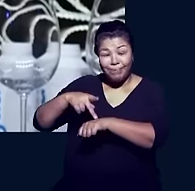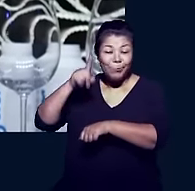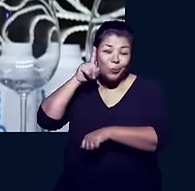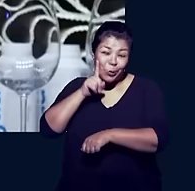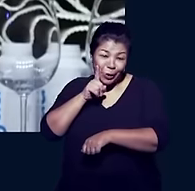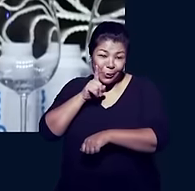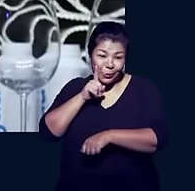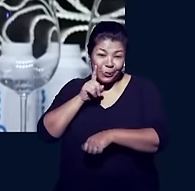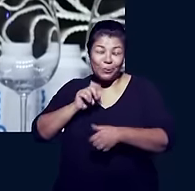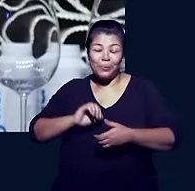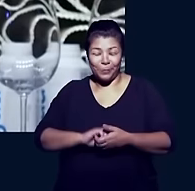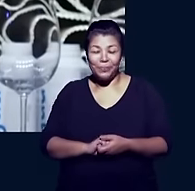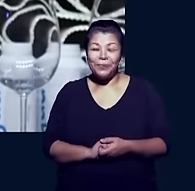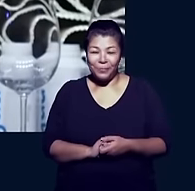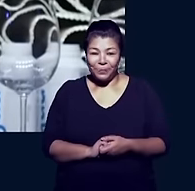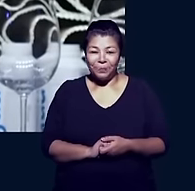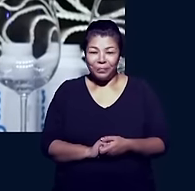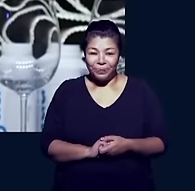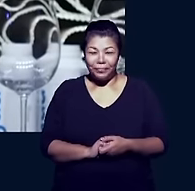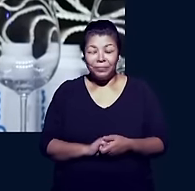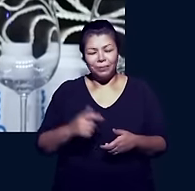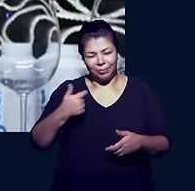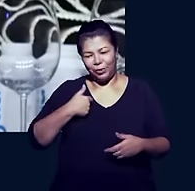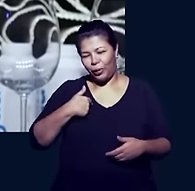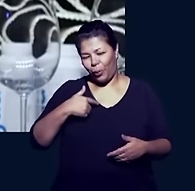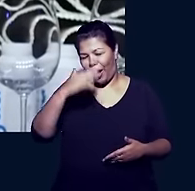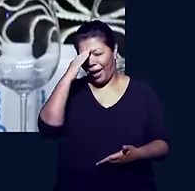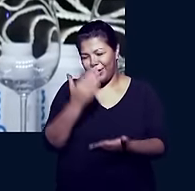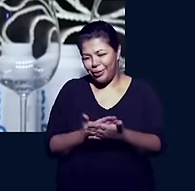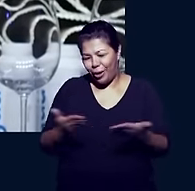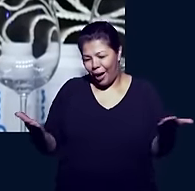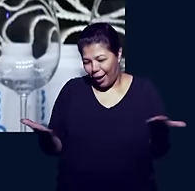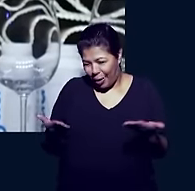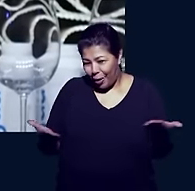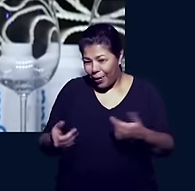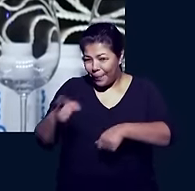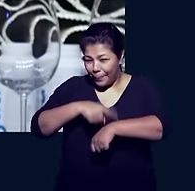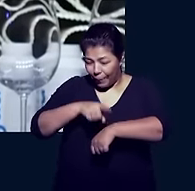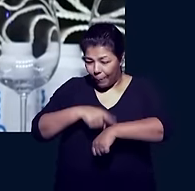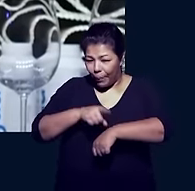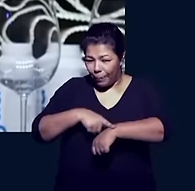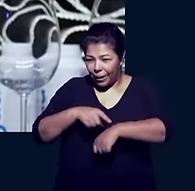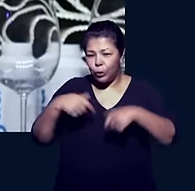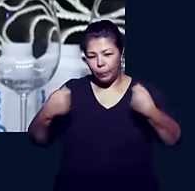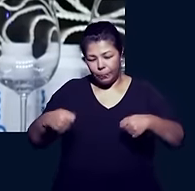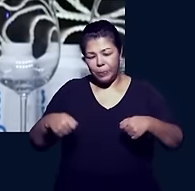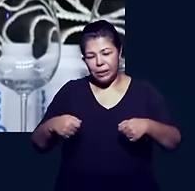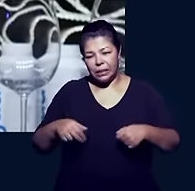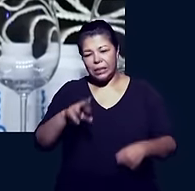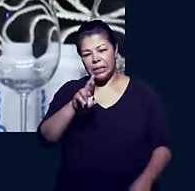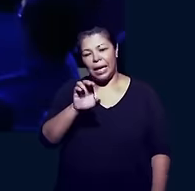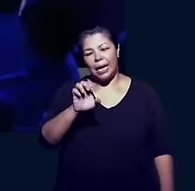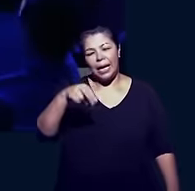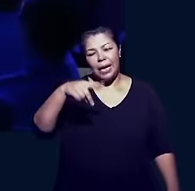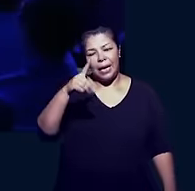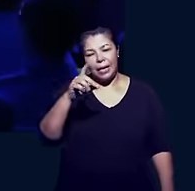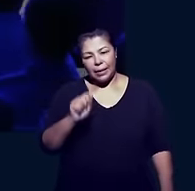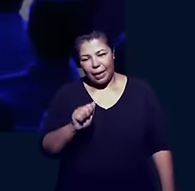nesse momento eu acho que é melhor e mais protegido Até que a gente tenha uma visibilidade melhor tá na renda fixa